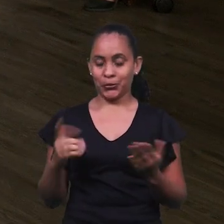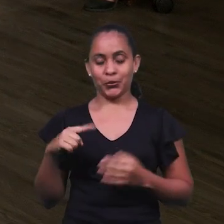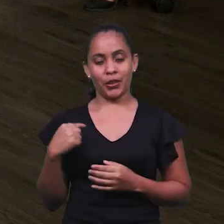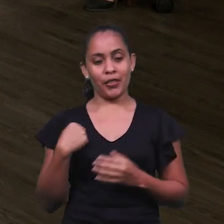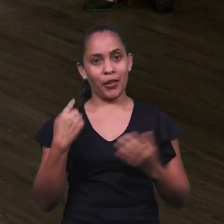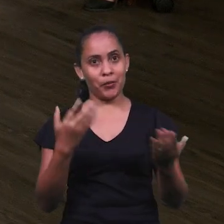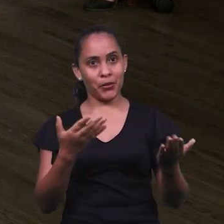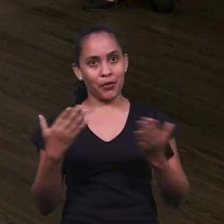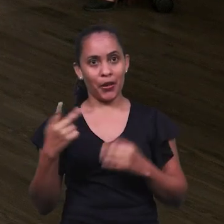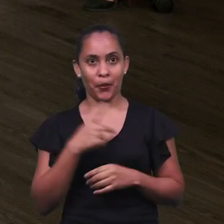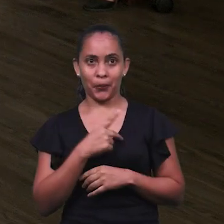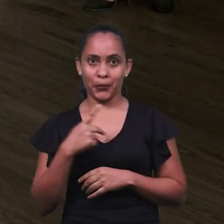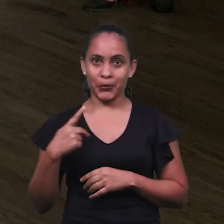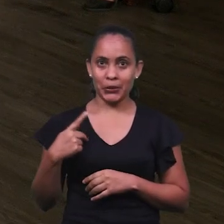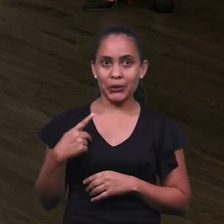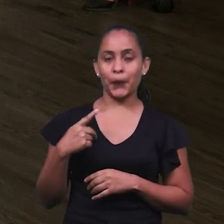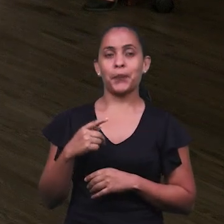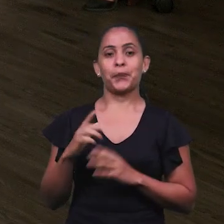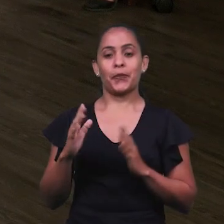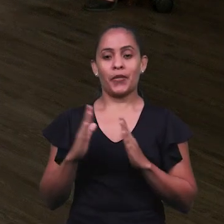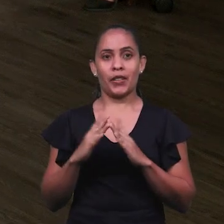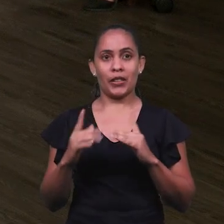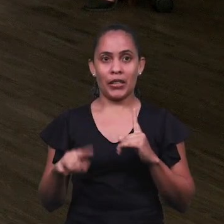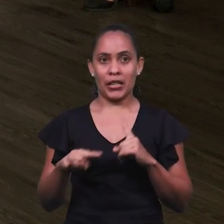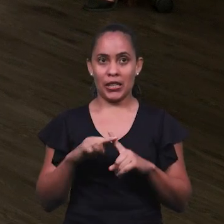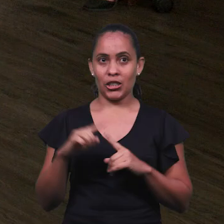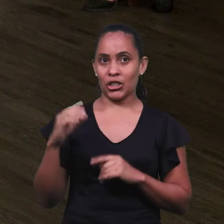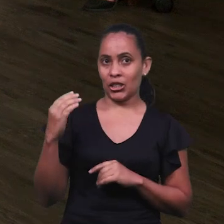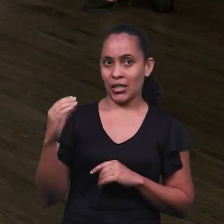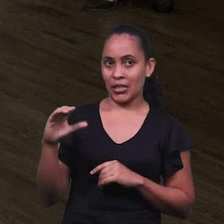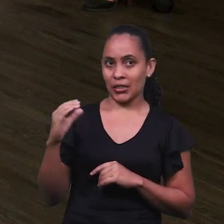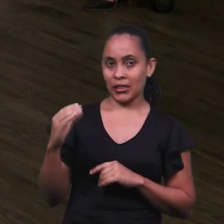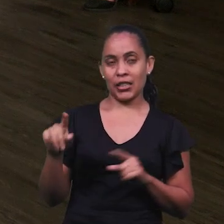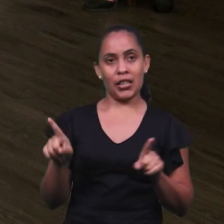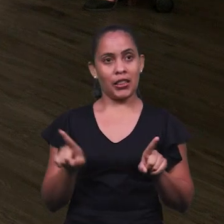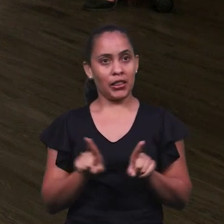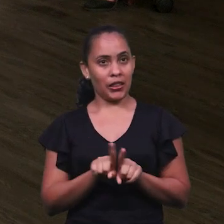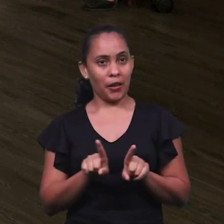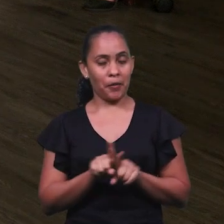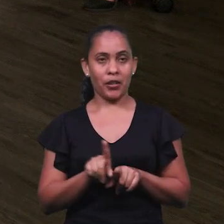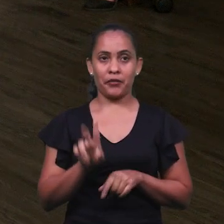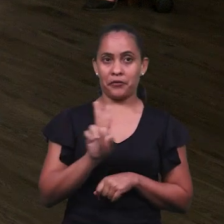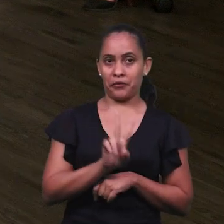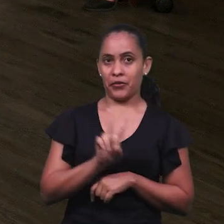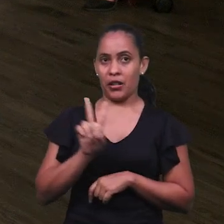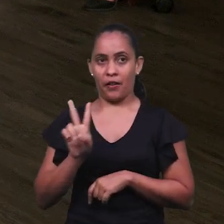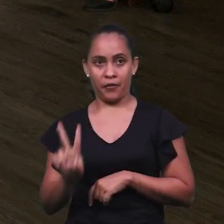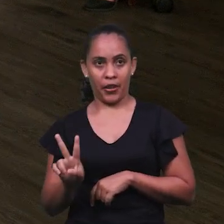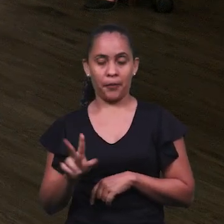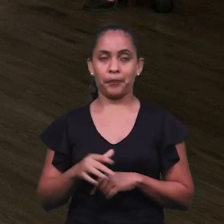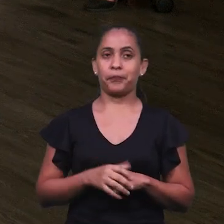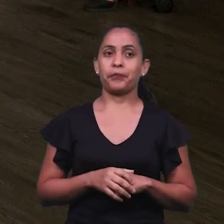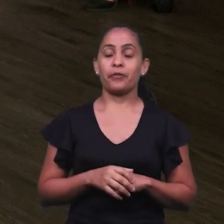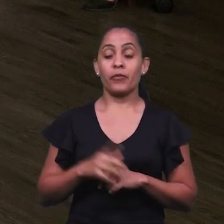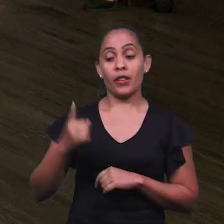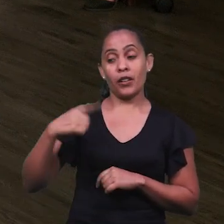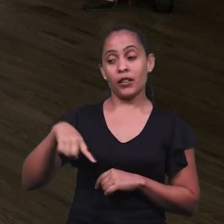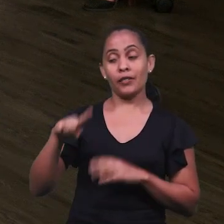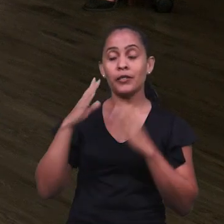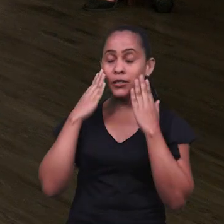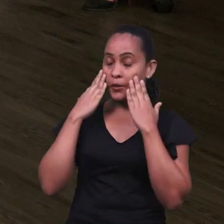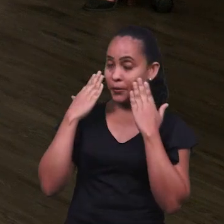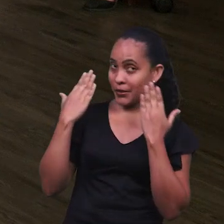temos convidados, pastor Josias, jovens das igrejas em Cariacica e também em Vila Velha. Mas eu vou deixar que eles vão